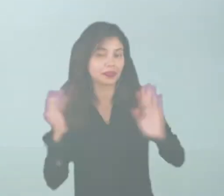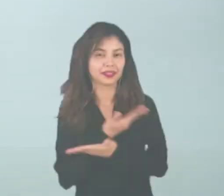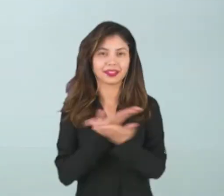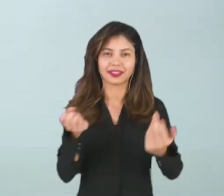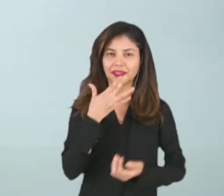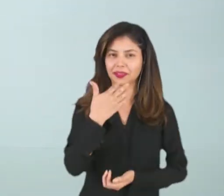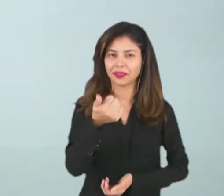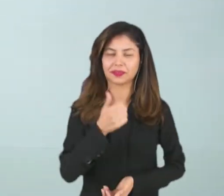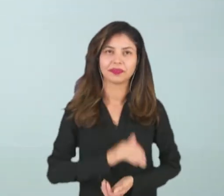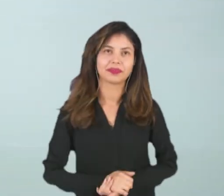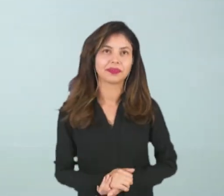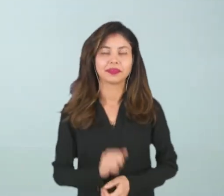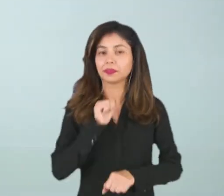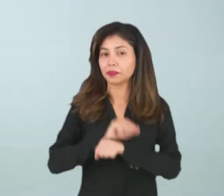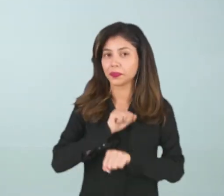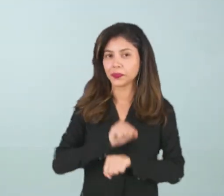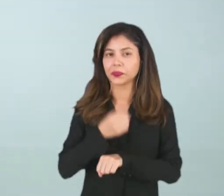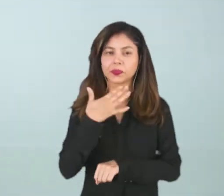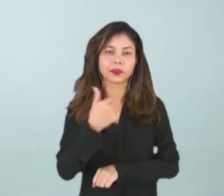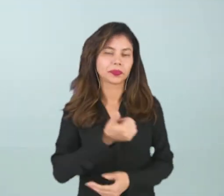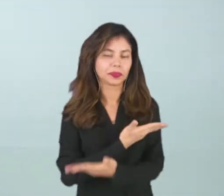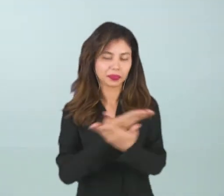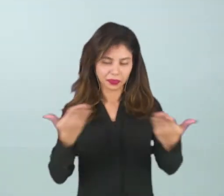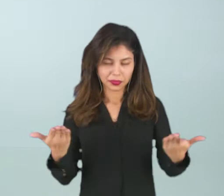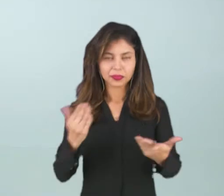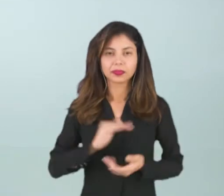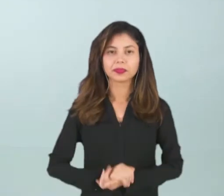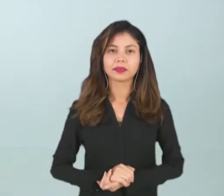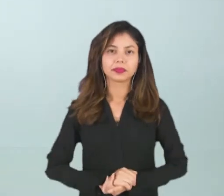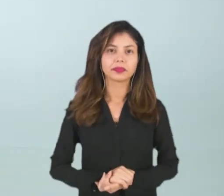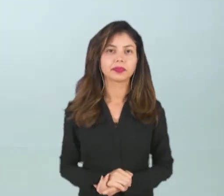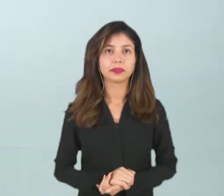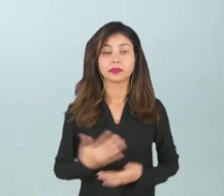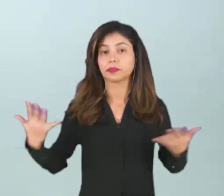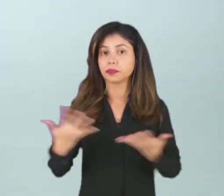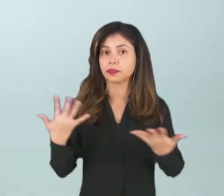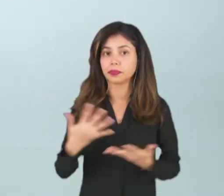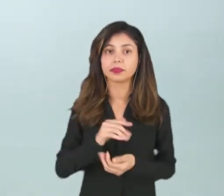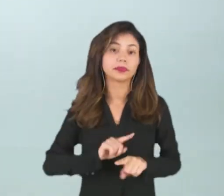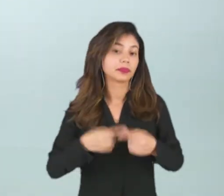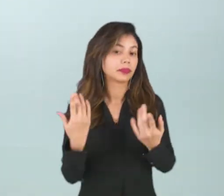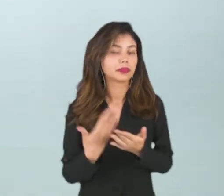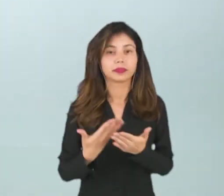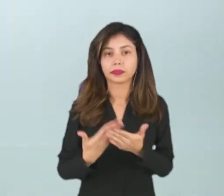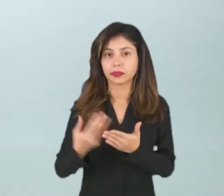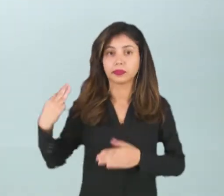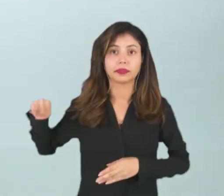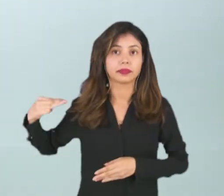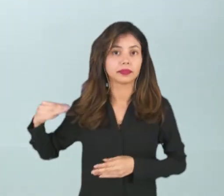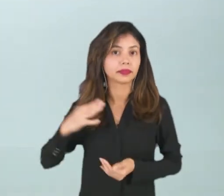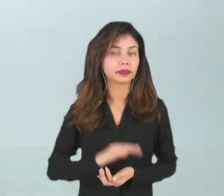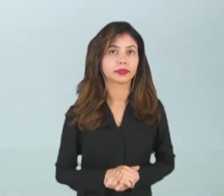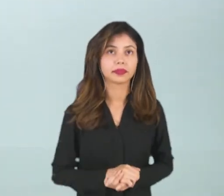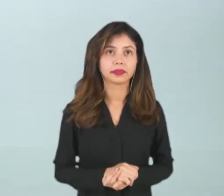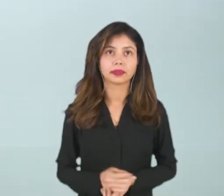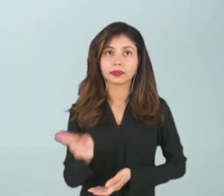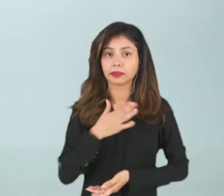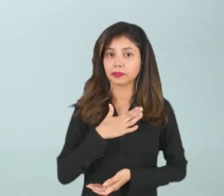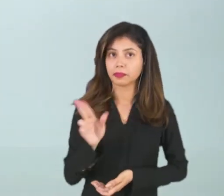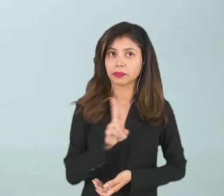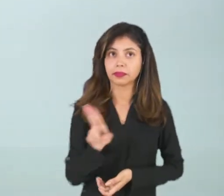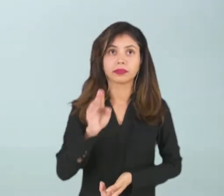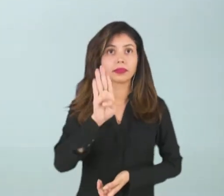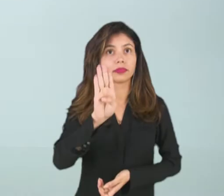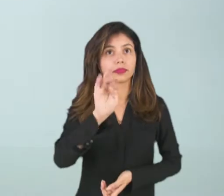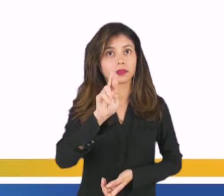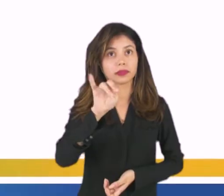Olá pessoal, tudo bem? Eu espero que estejam tudo bem com vocês. Hoje nós vamos a mais uma aula de matemática. Meu nome é